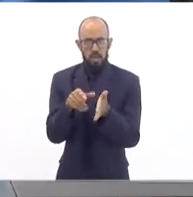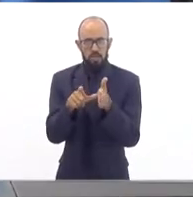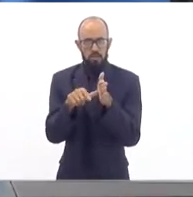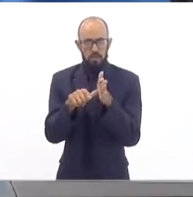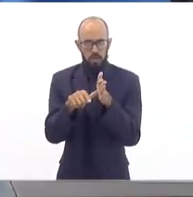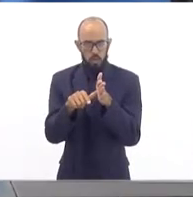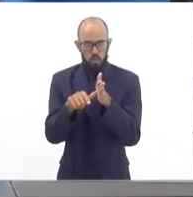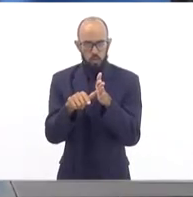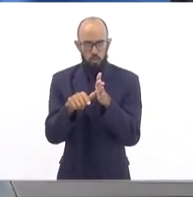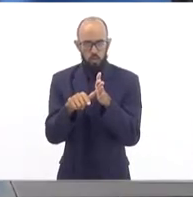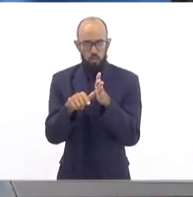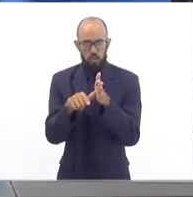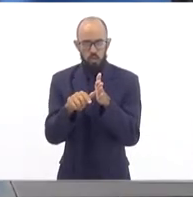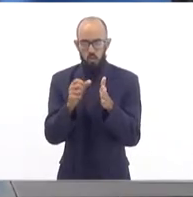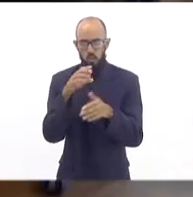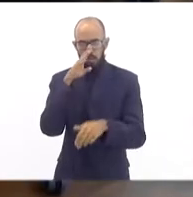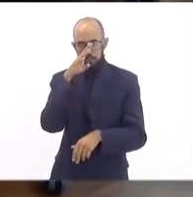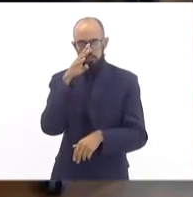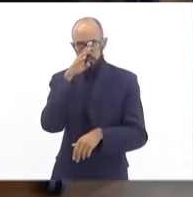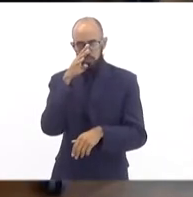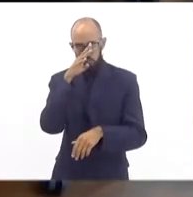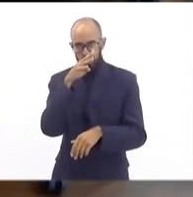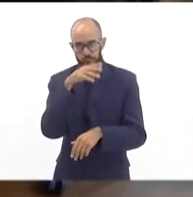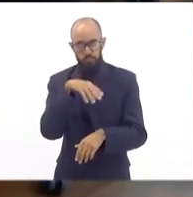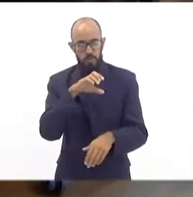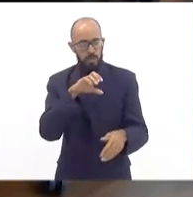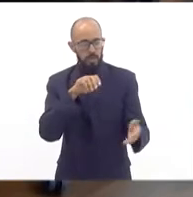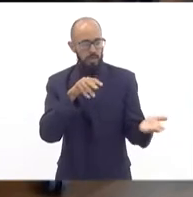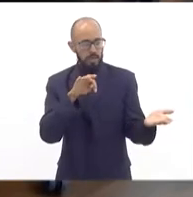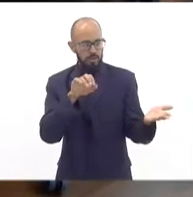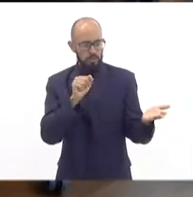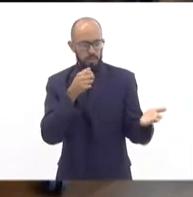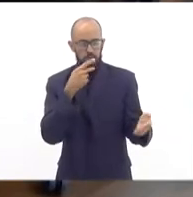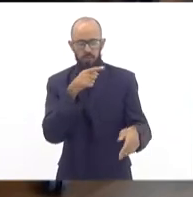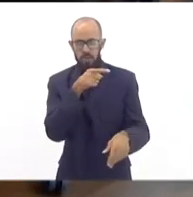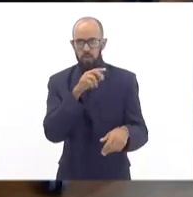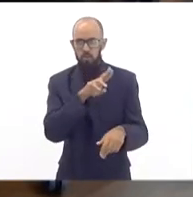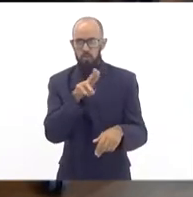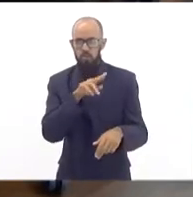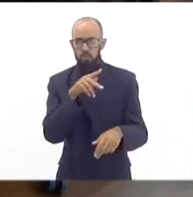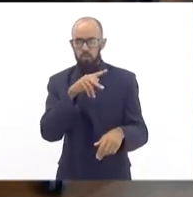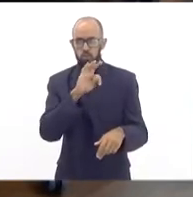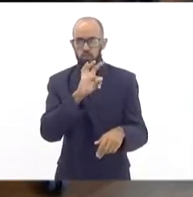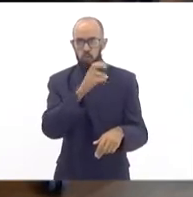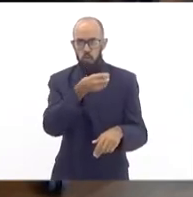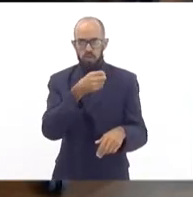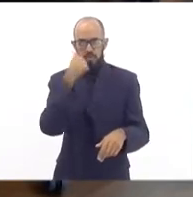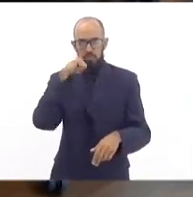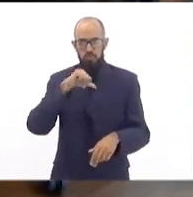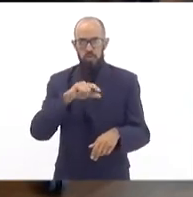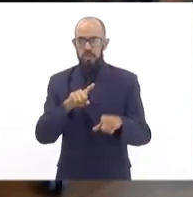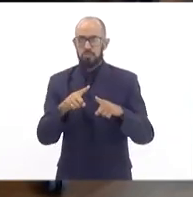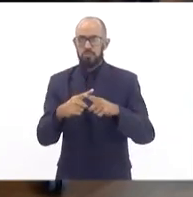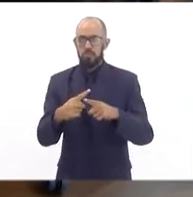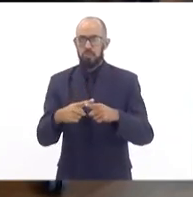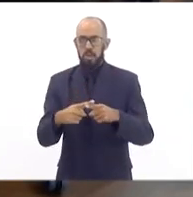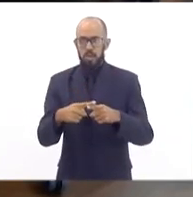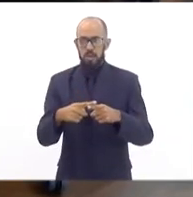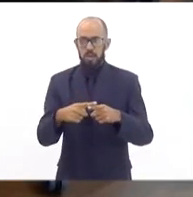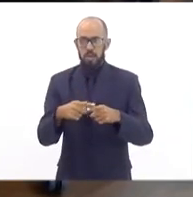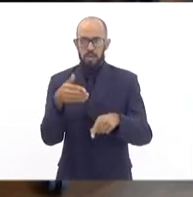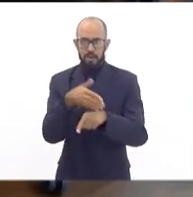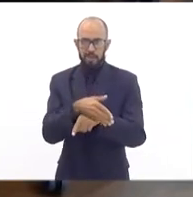um grande absurdo. E o que a Cátia está falando em nome de todas as mulheres que pegam o trem. Até sugiro, quem quiser